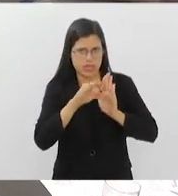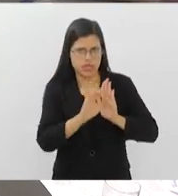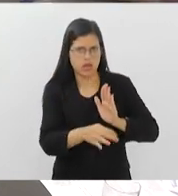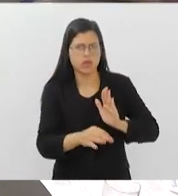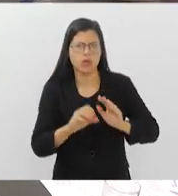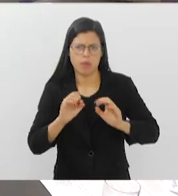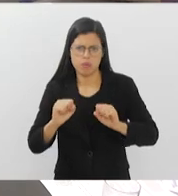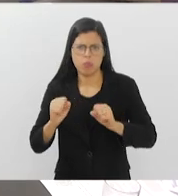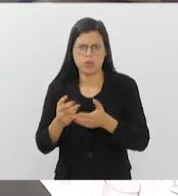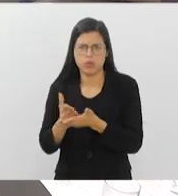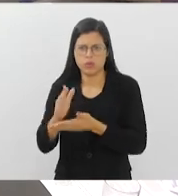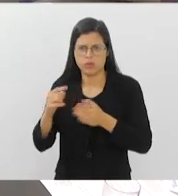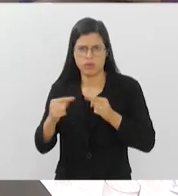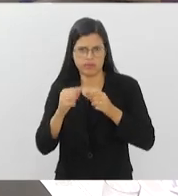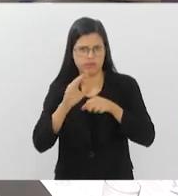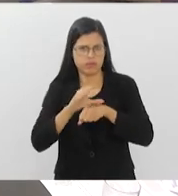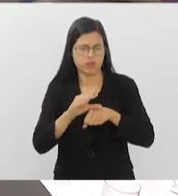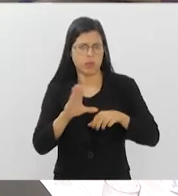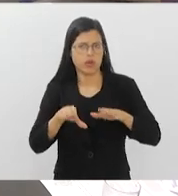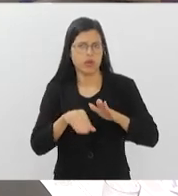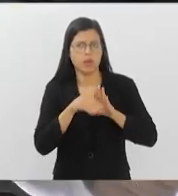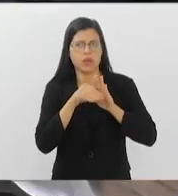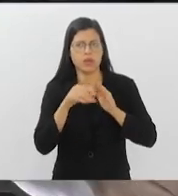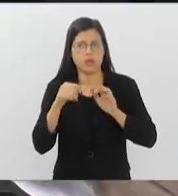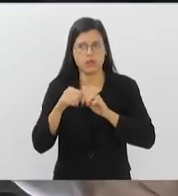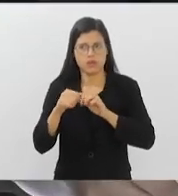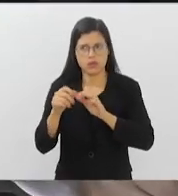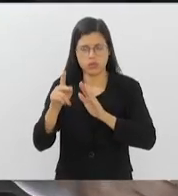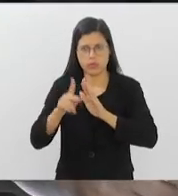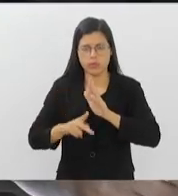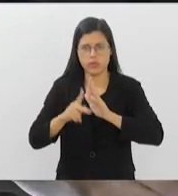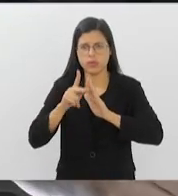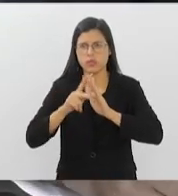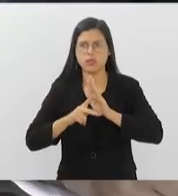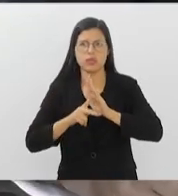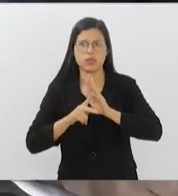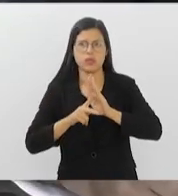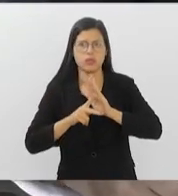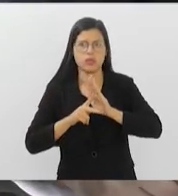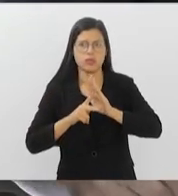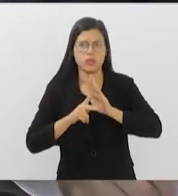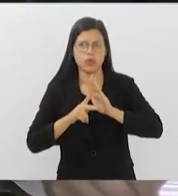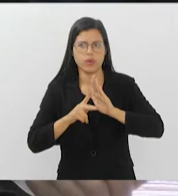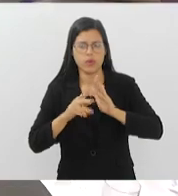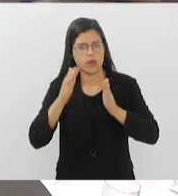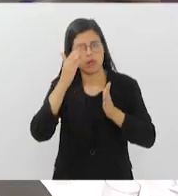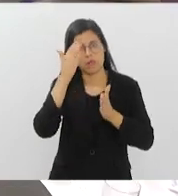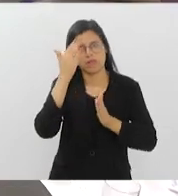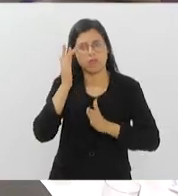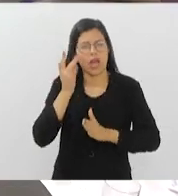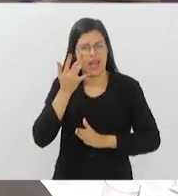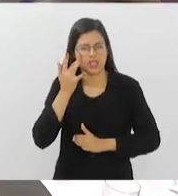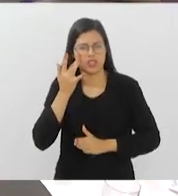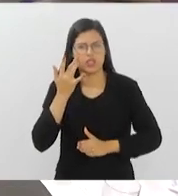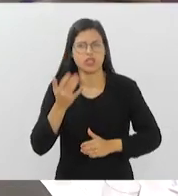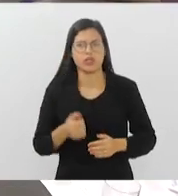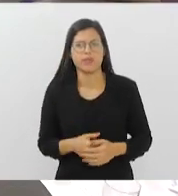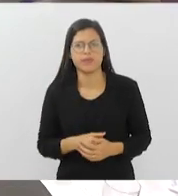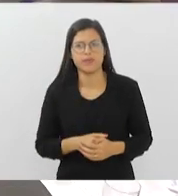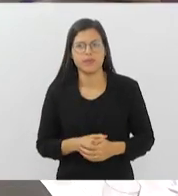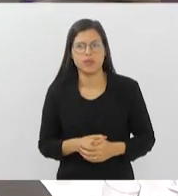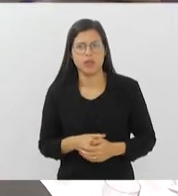com emenda. Só para entender. Quando ela fez o projeto, ela está supondo... que a